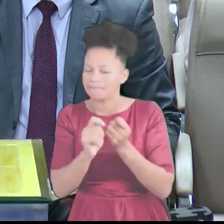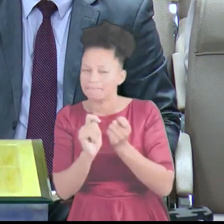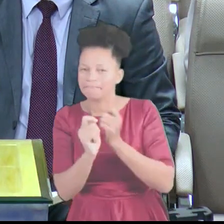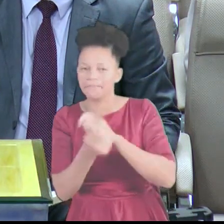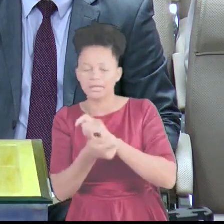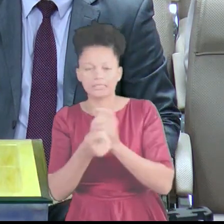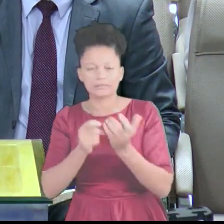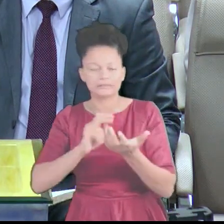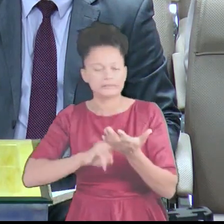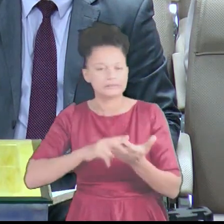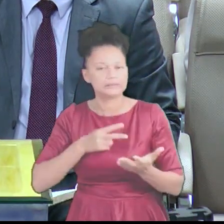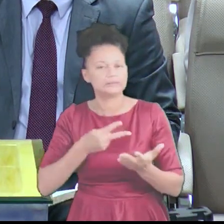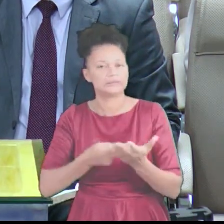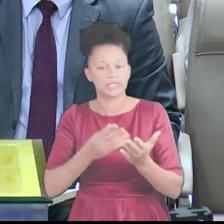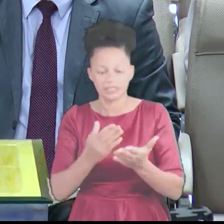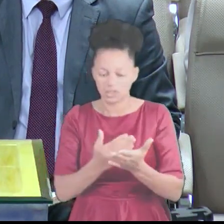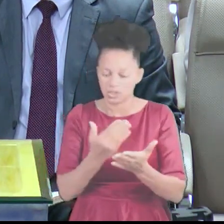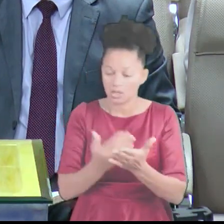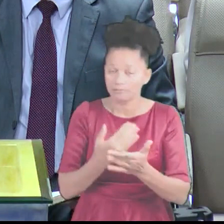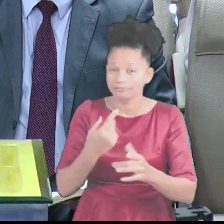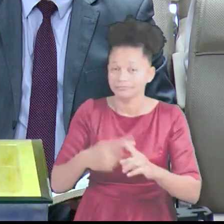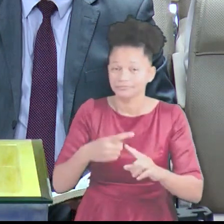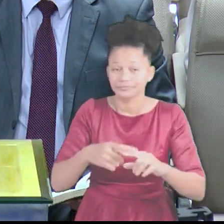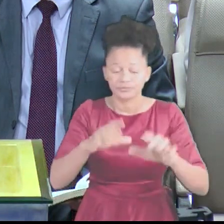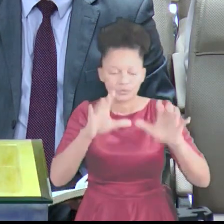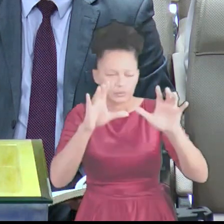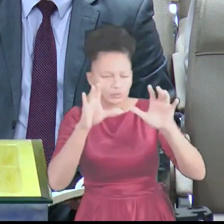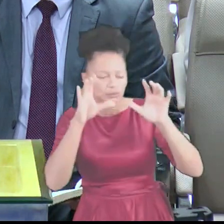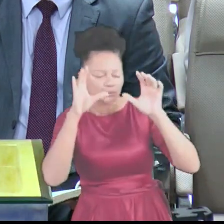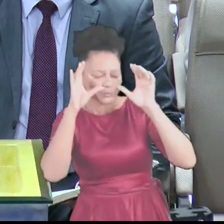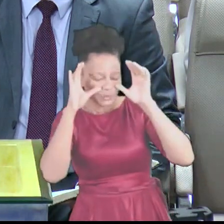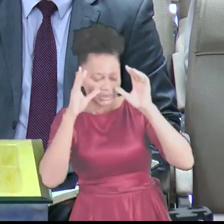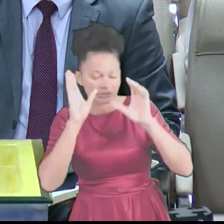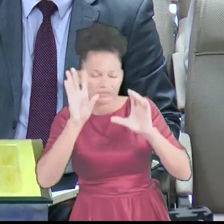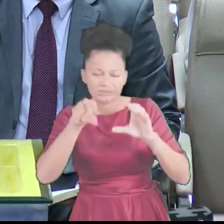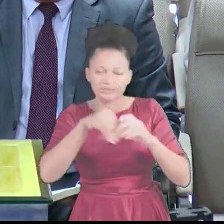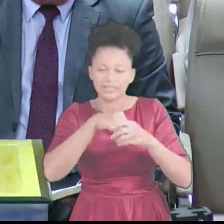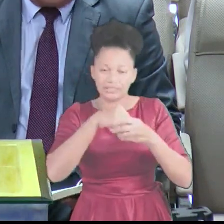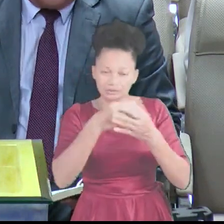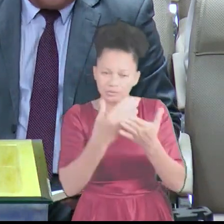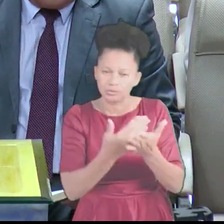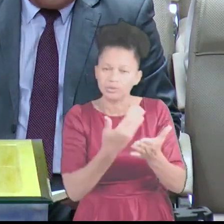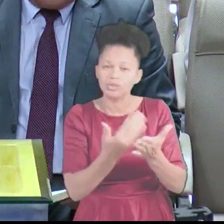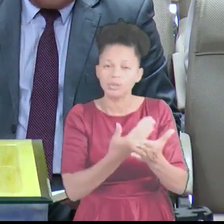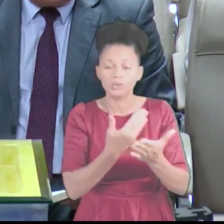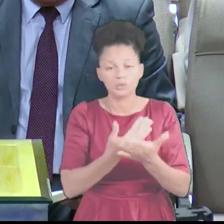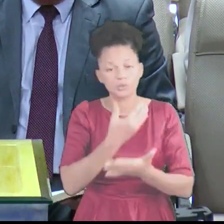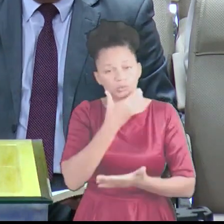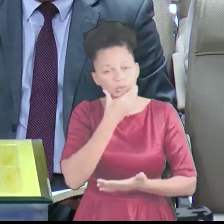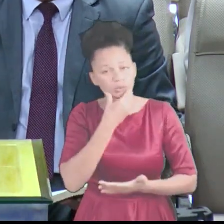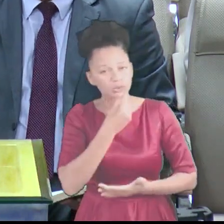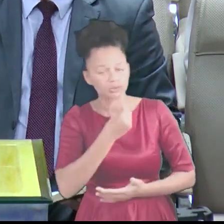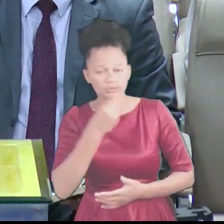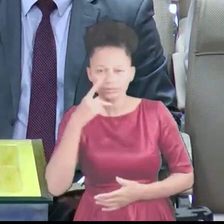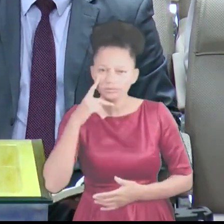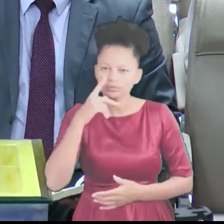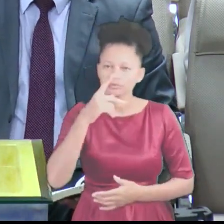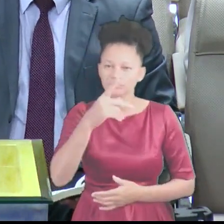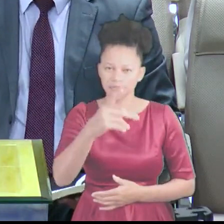livro, pois as visões contidas aqui no livro do profeta Ezequiel